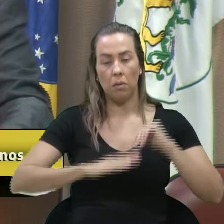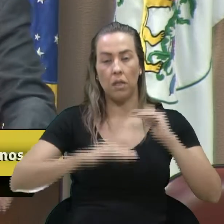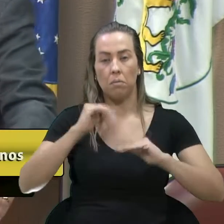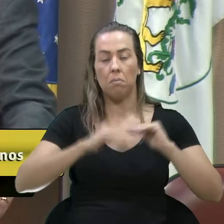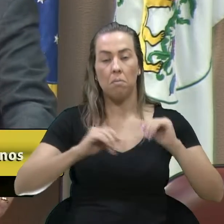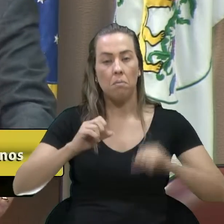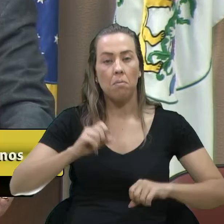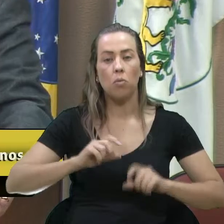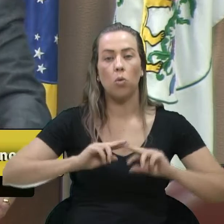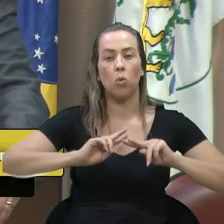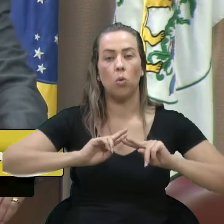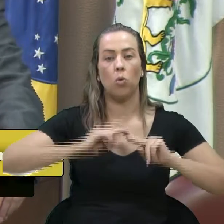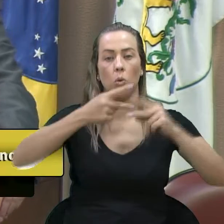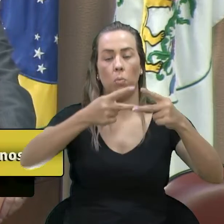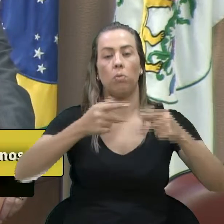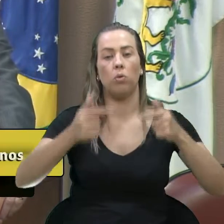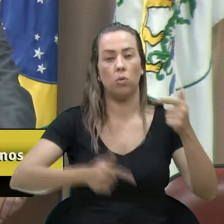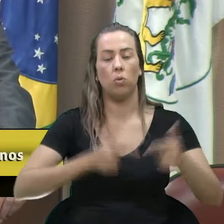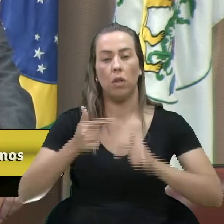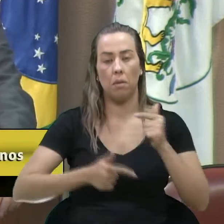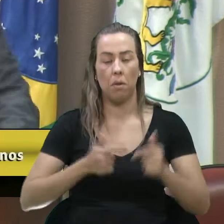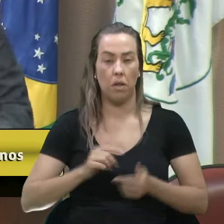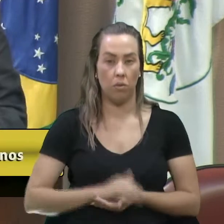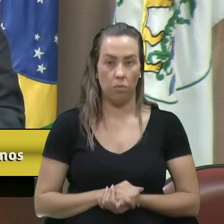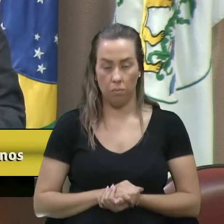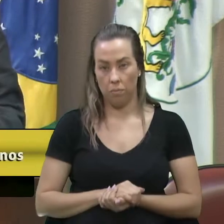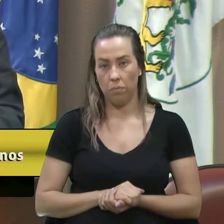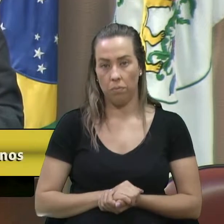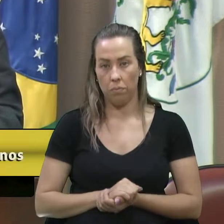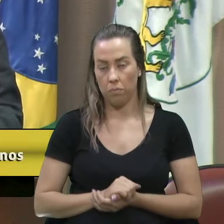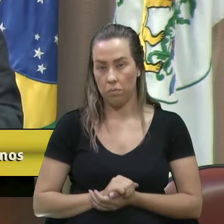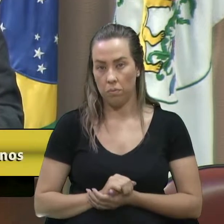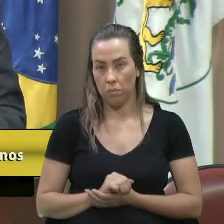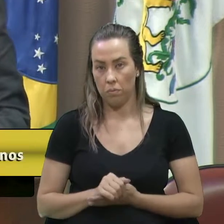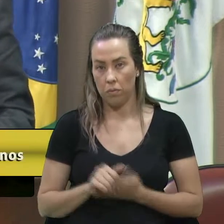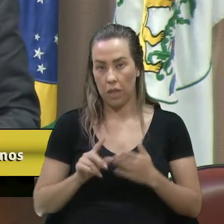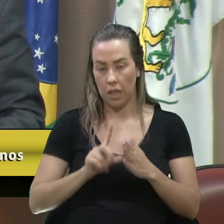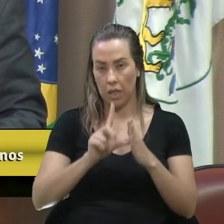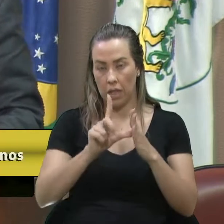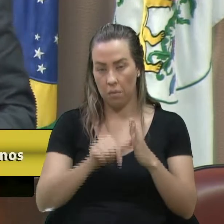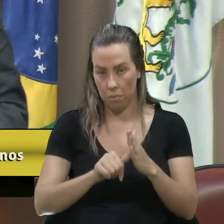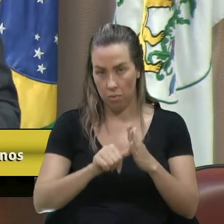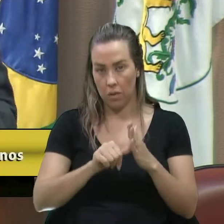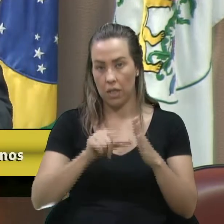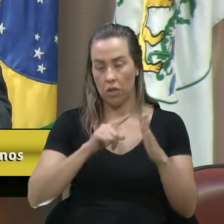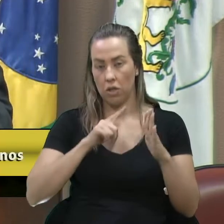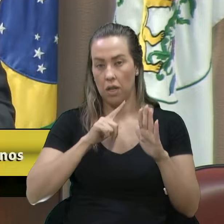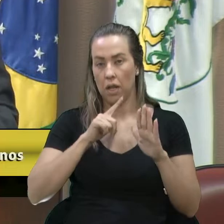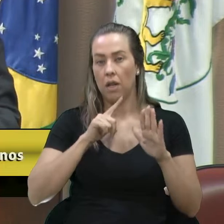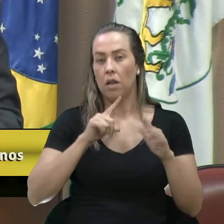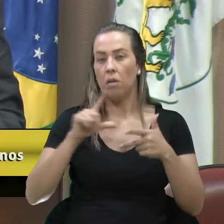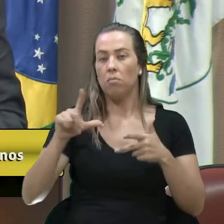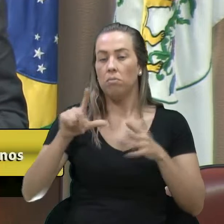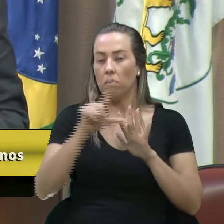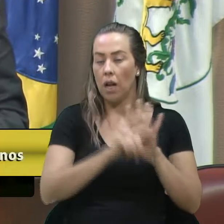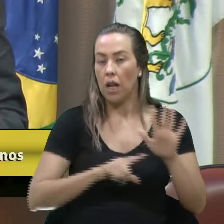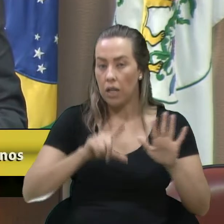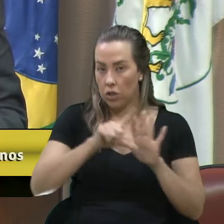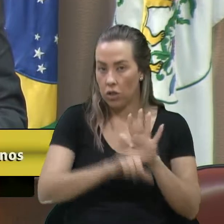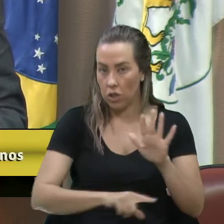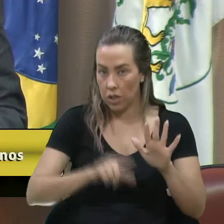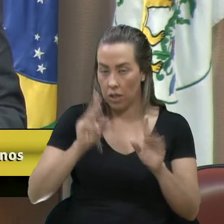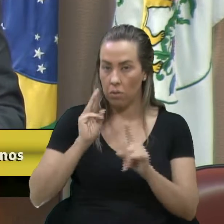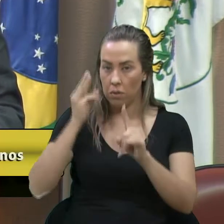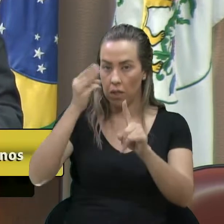mais ainda o seu trabalho de reciclagem. Depois de haver uma legislação que prevê metas para